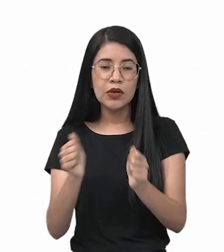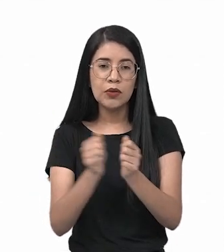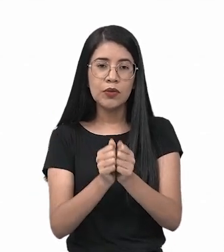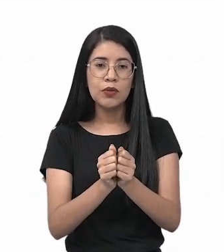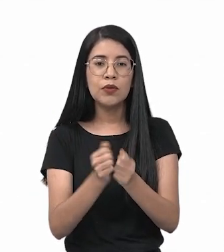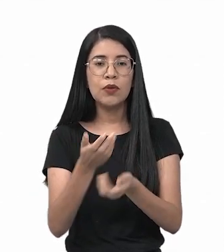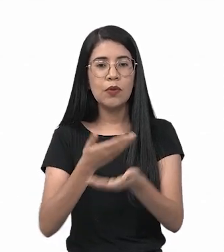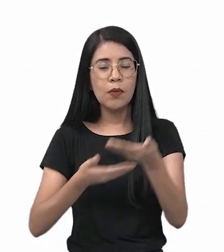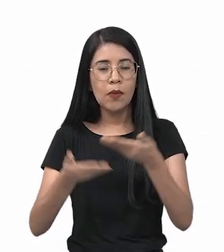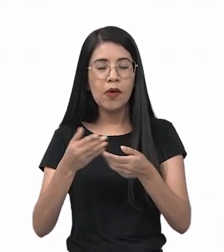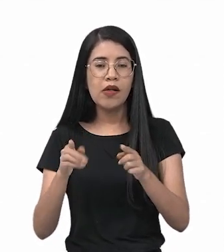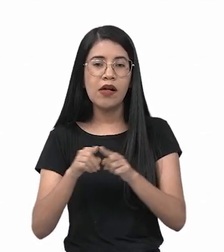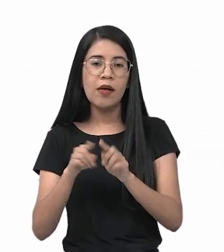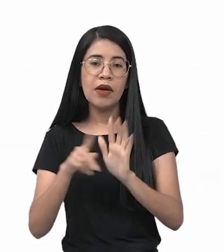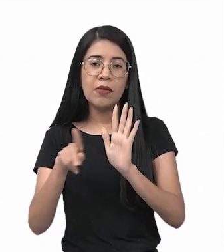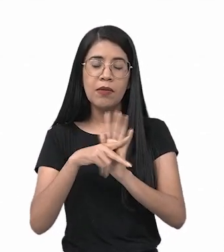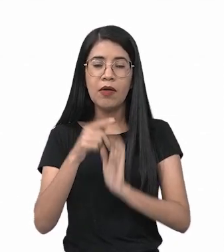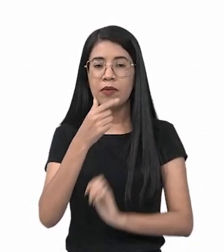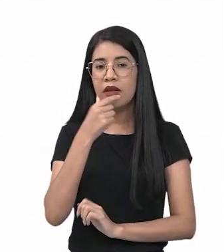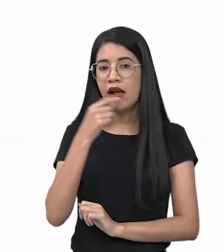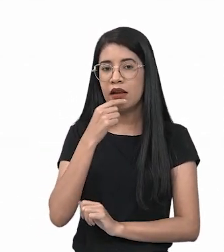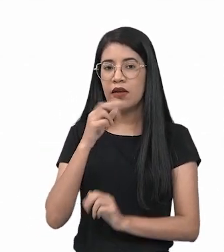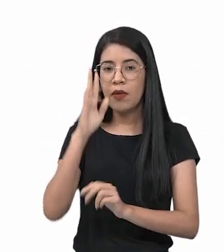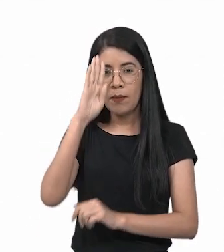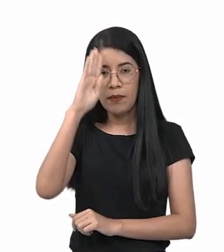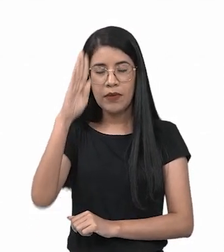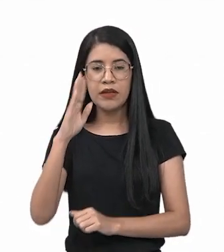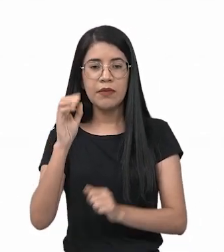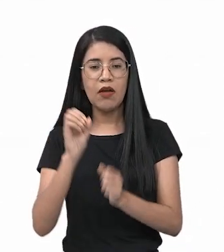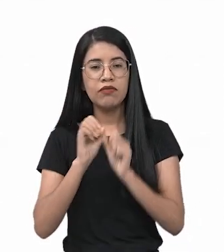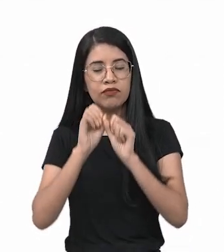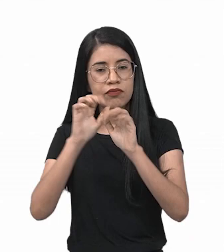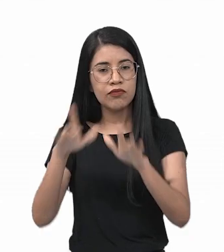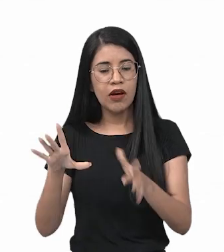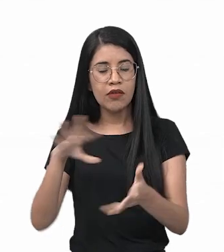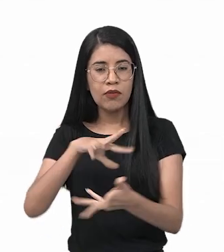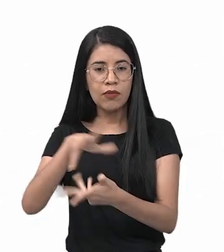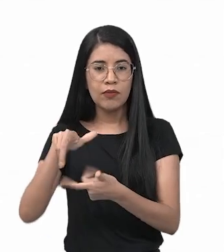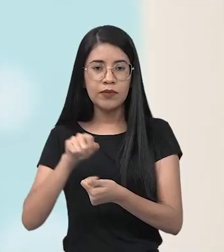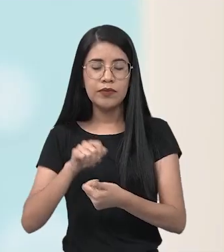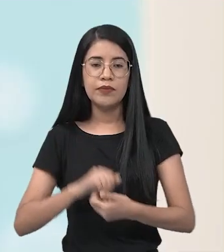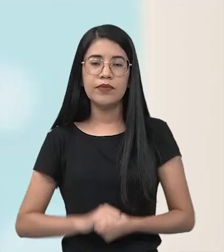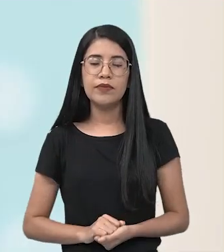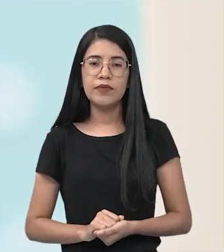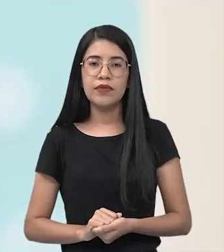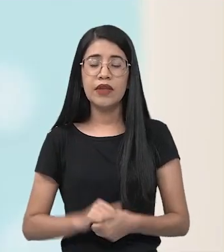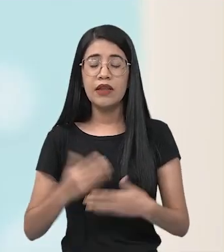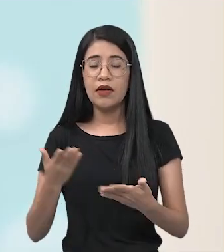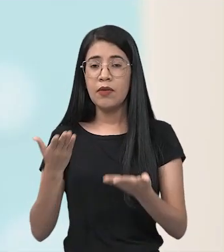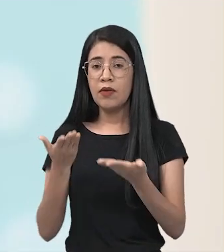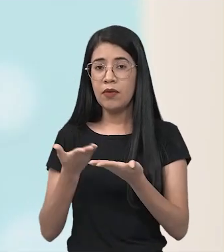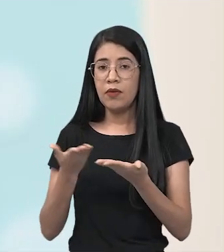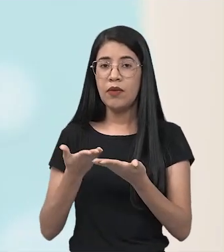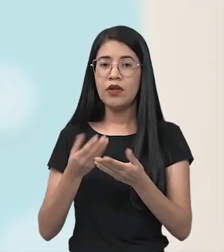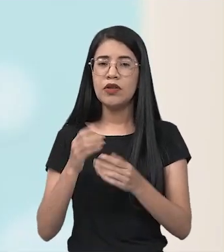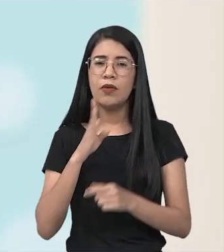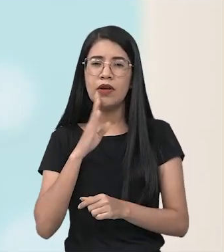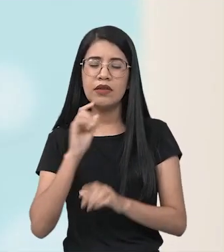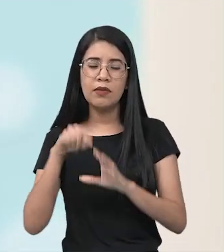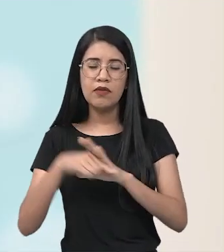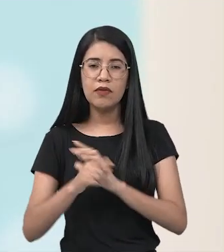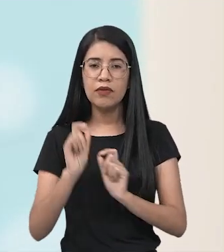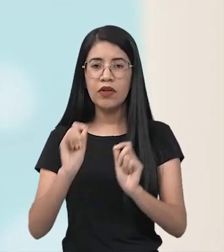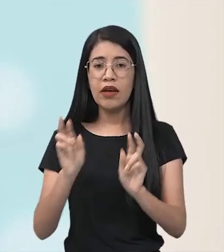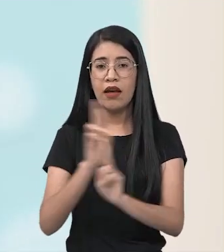colaborativas, tendo a língua inglesa como veículo de interlocução global. Então, nesta nossa aula, nós vamos conhecer um pouco